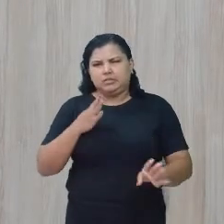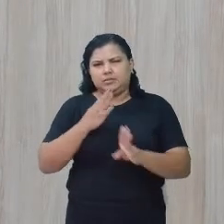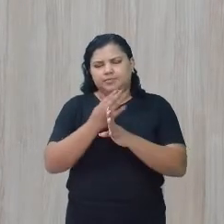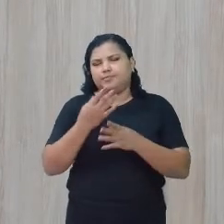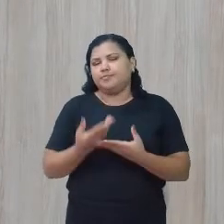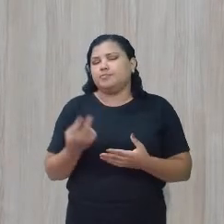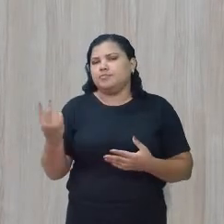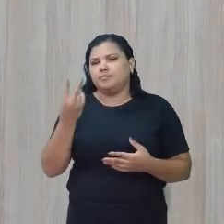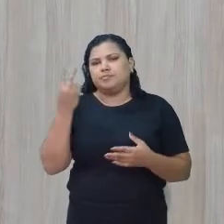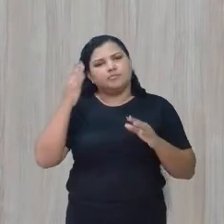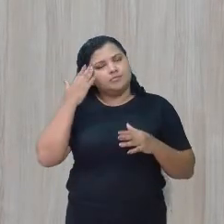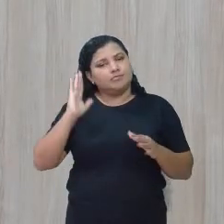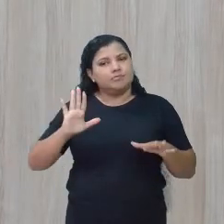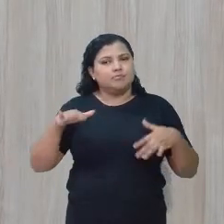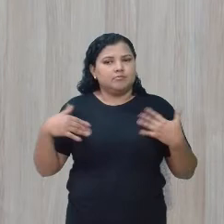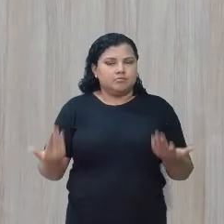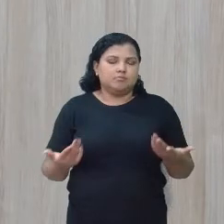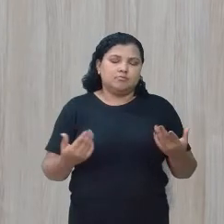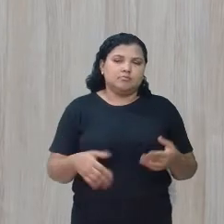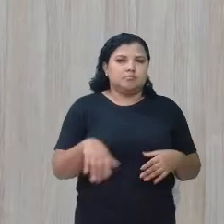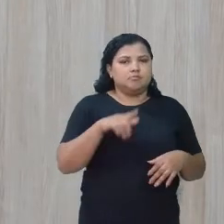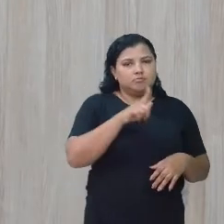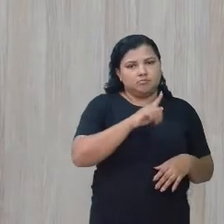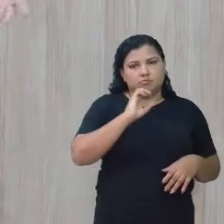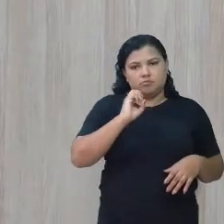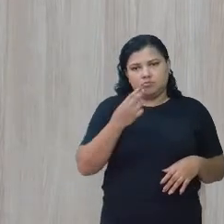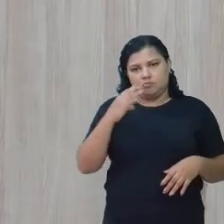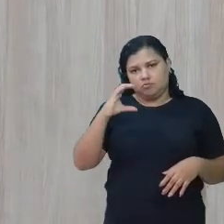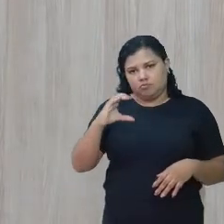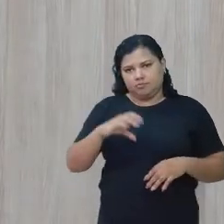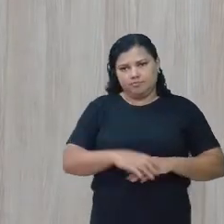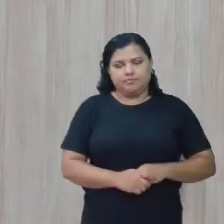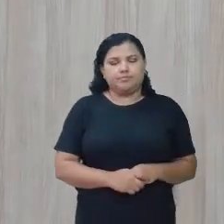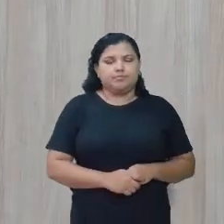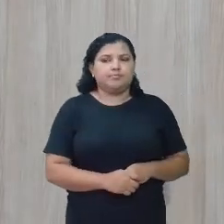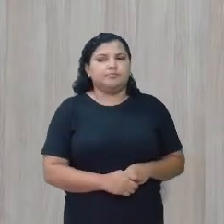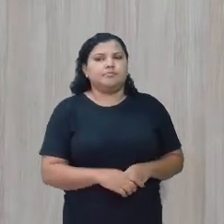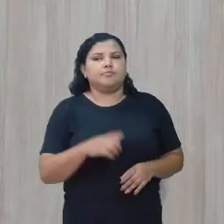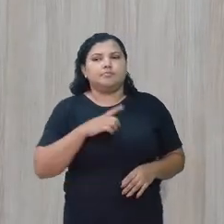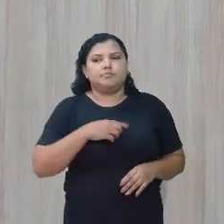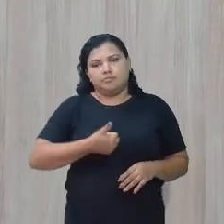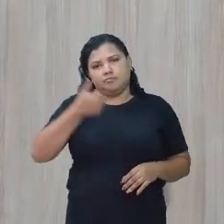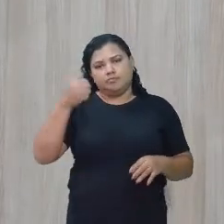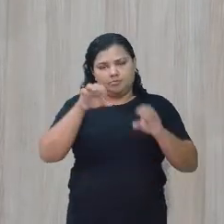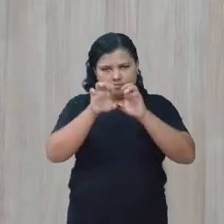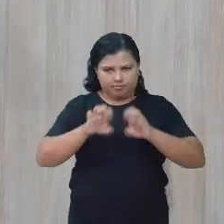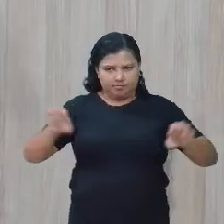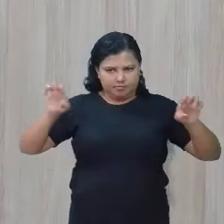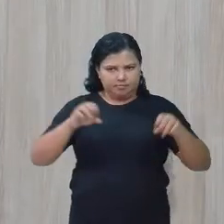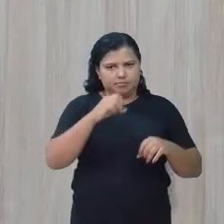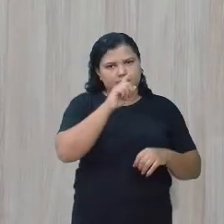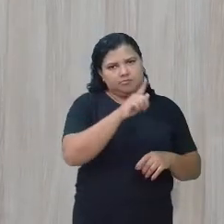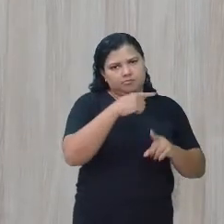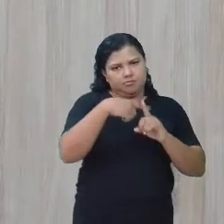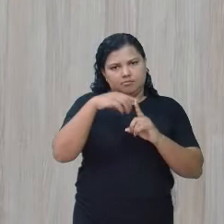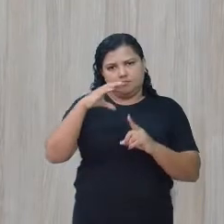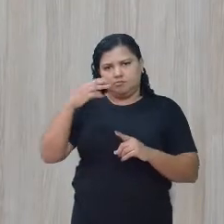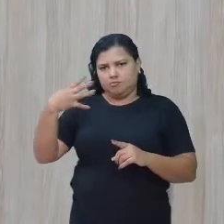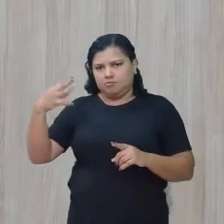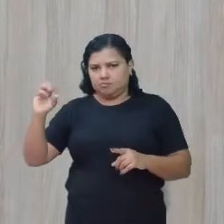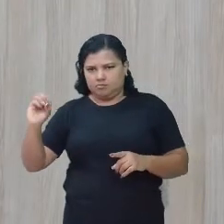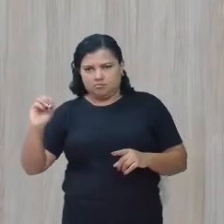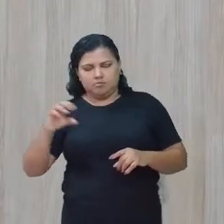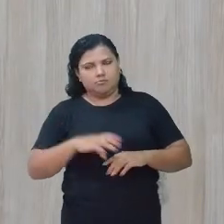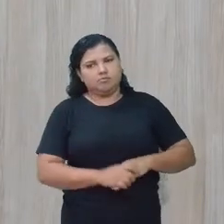valores, você não vai saber qual é a galinha e qual é o carneiro, tá bom? Então, tem aí, primeira equação, G mais C igual a